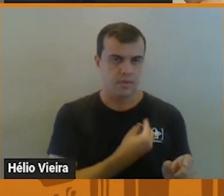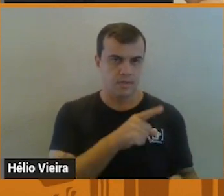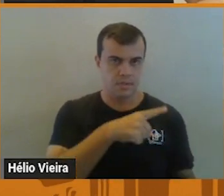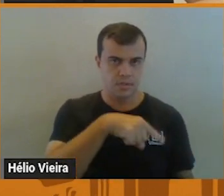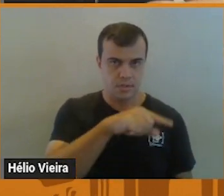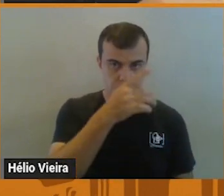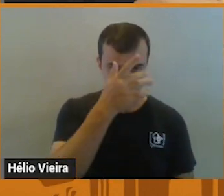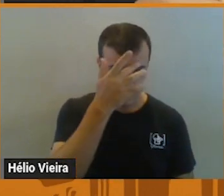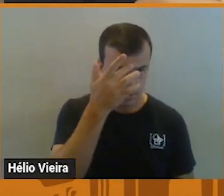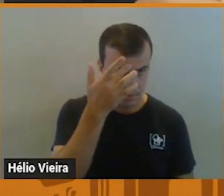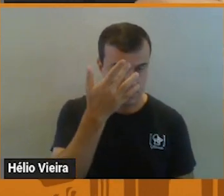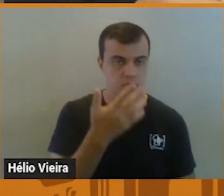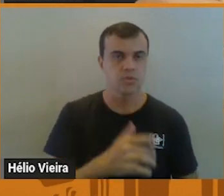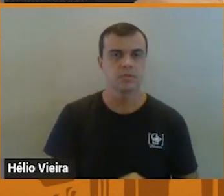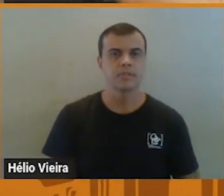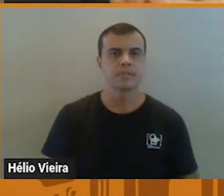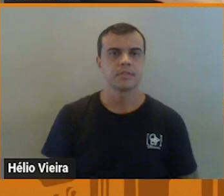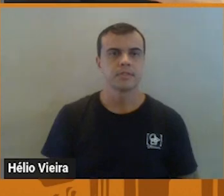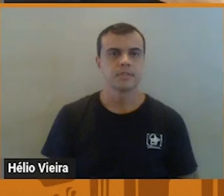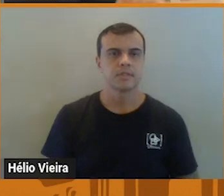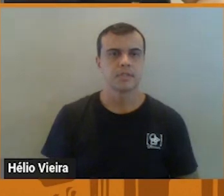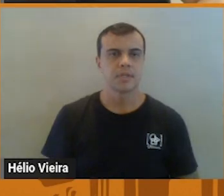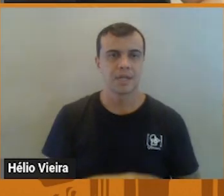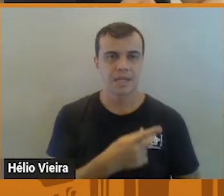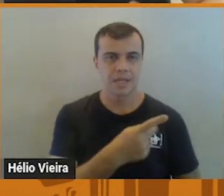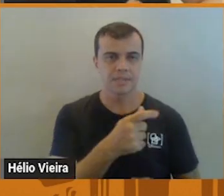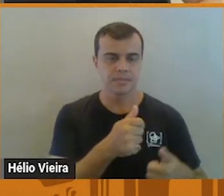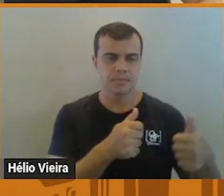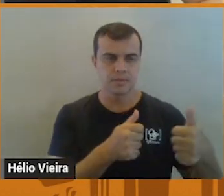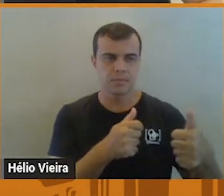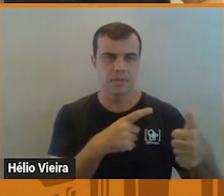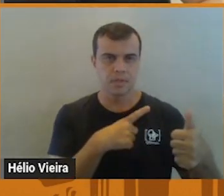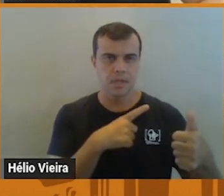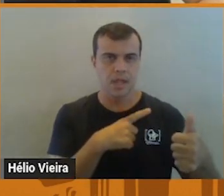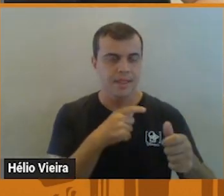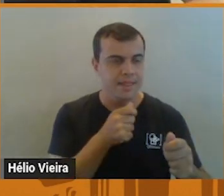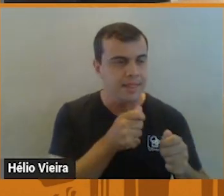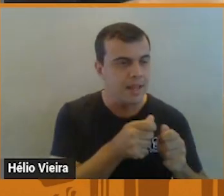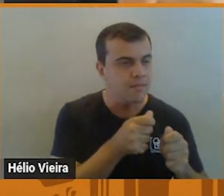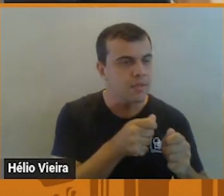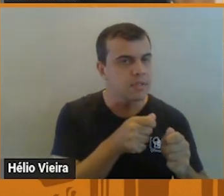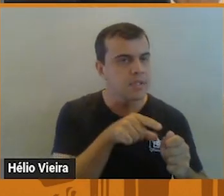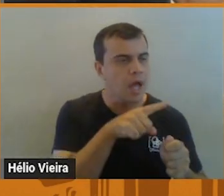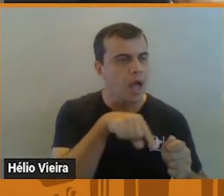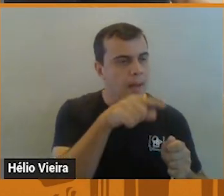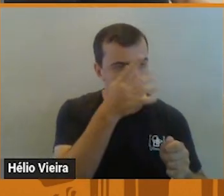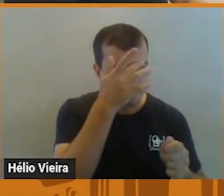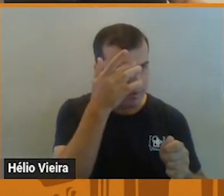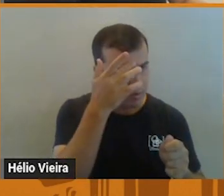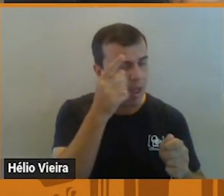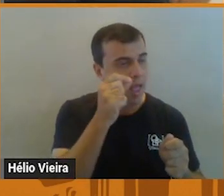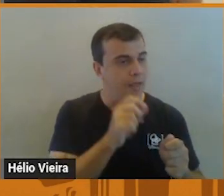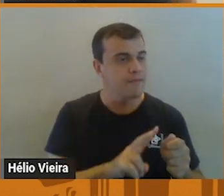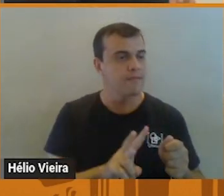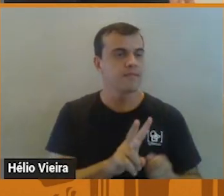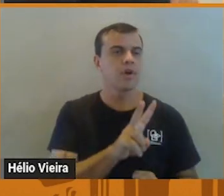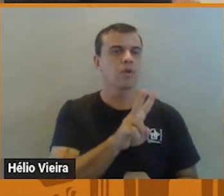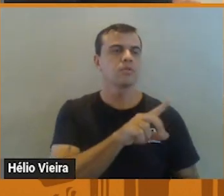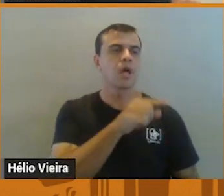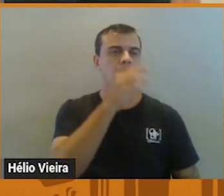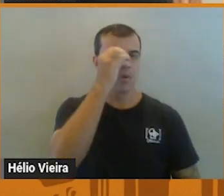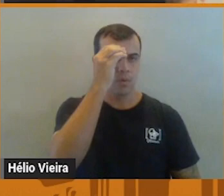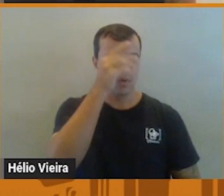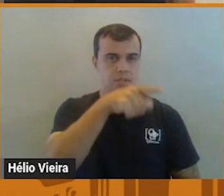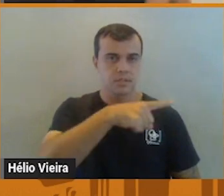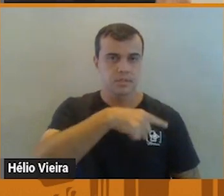pessoas. E essa primeira etapa, a entrevista com os antigos, é uma forma de valorizar o